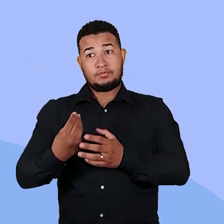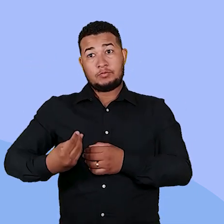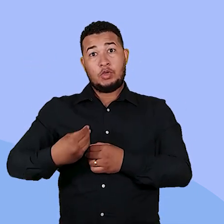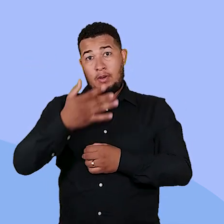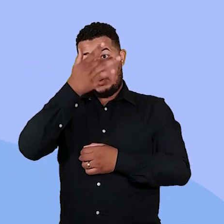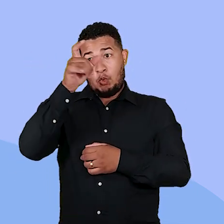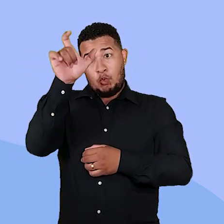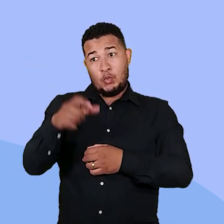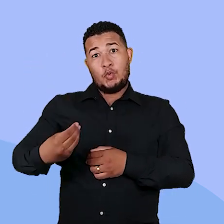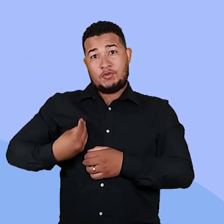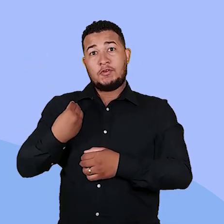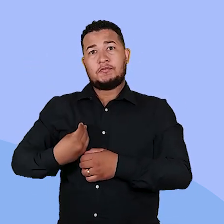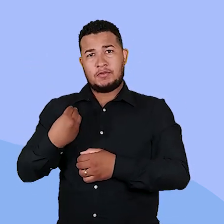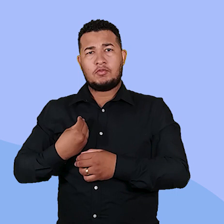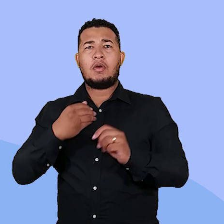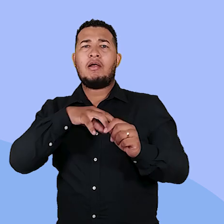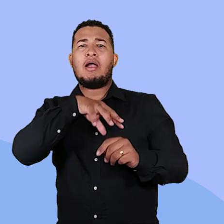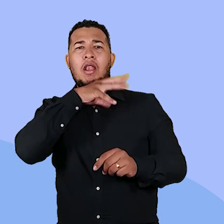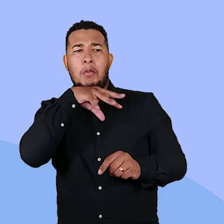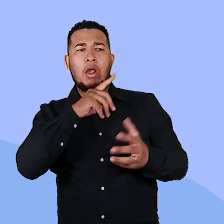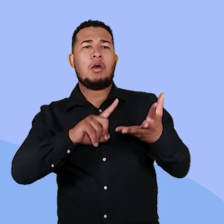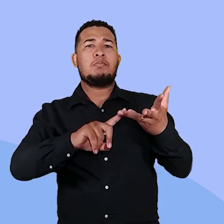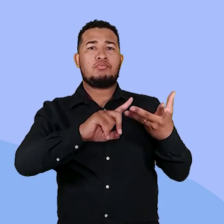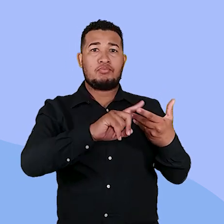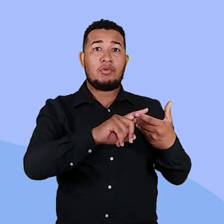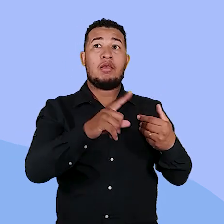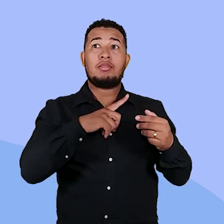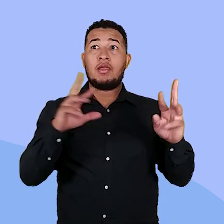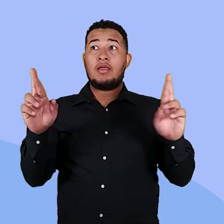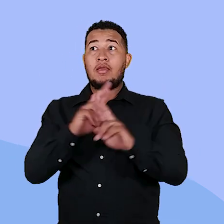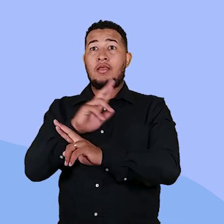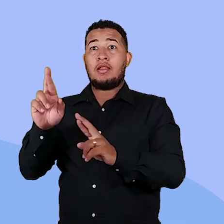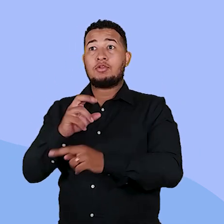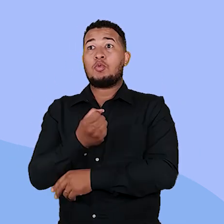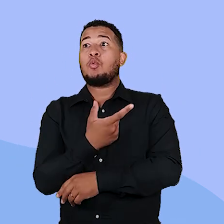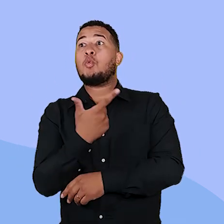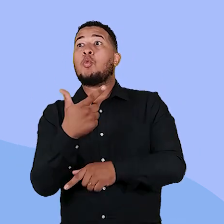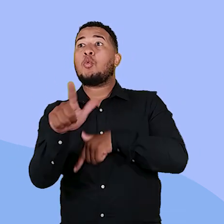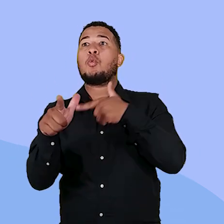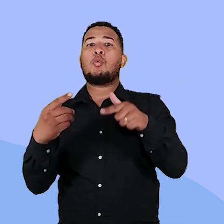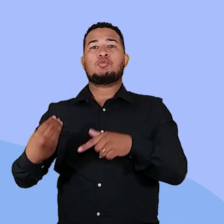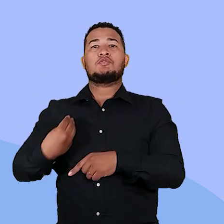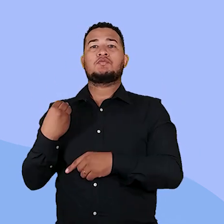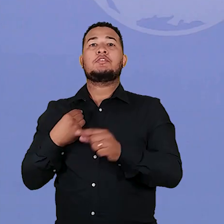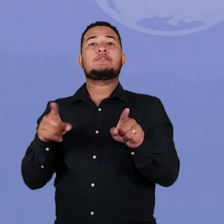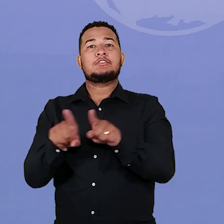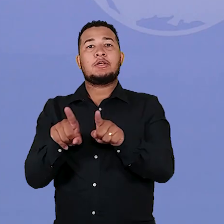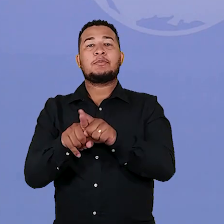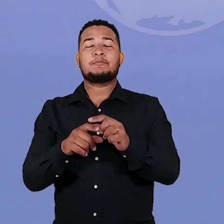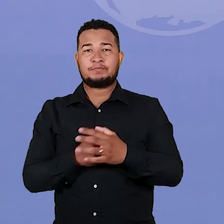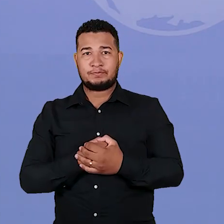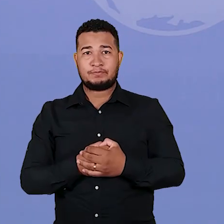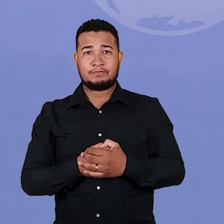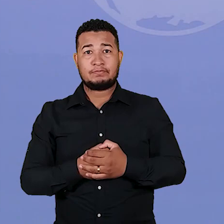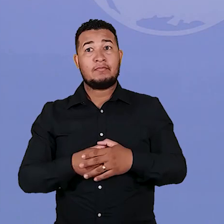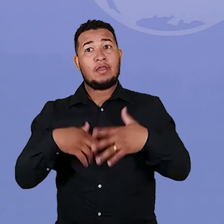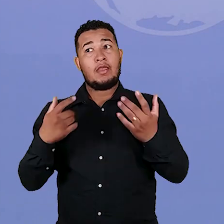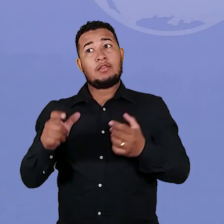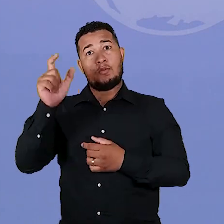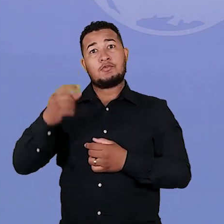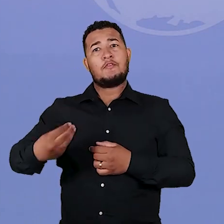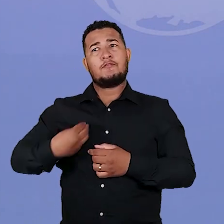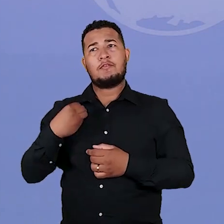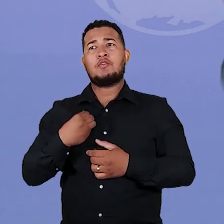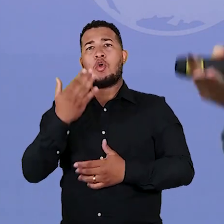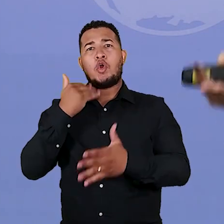o ser vivo, ele tem uma relação com outros ser vivos, tá? Então, o